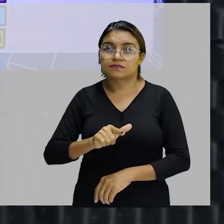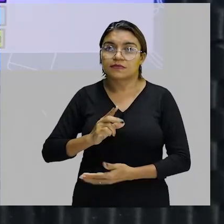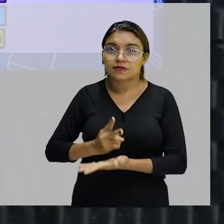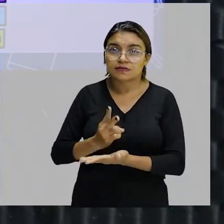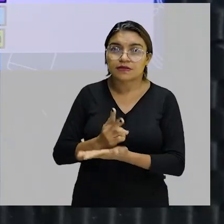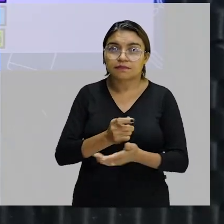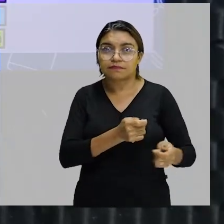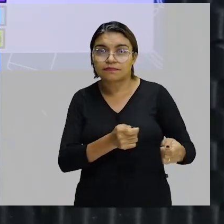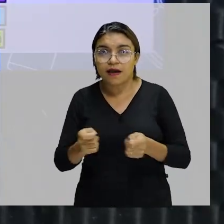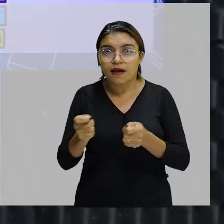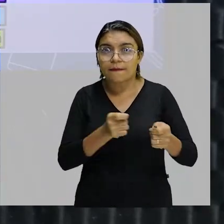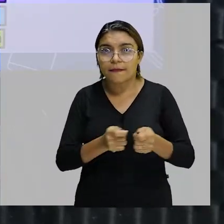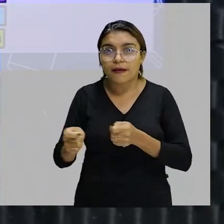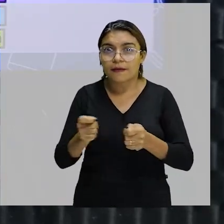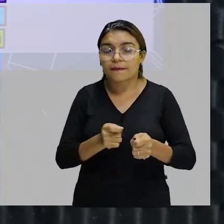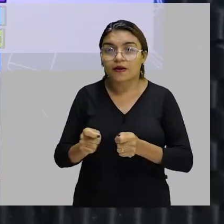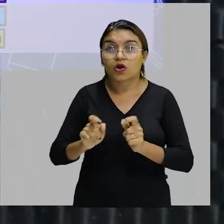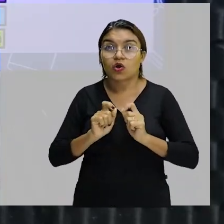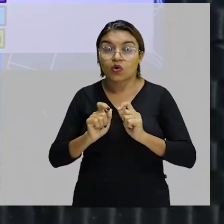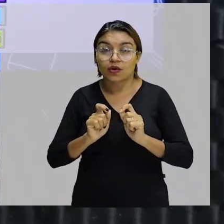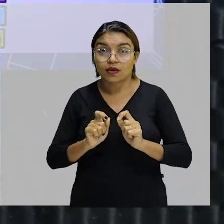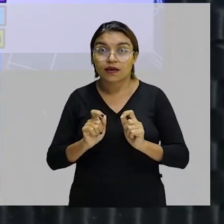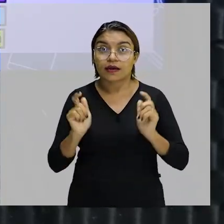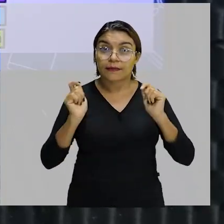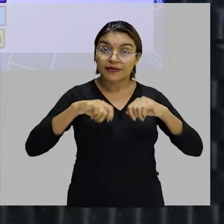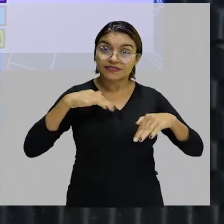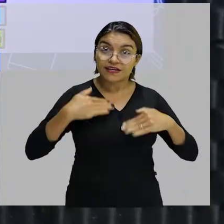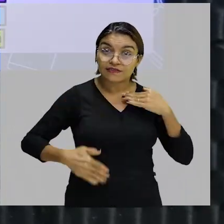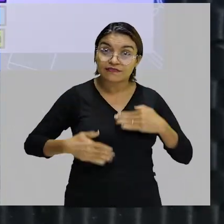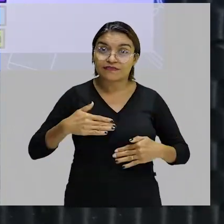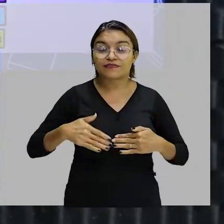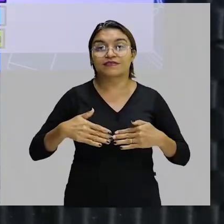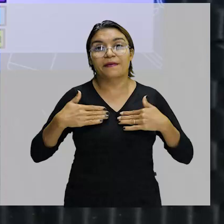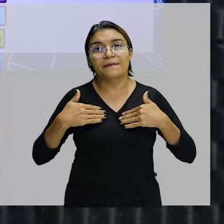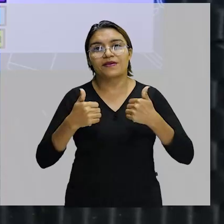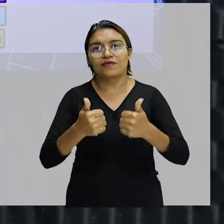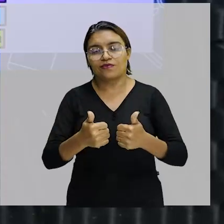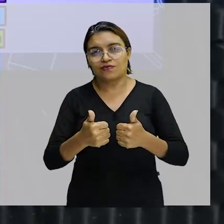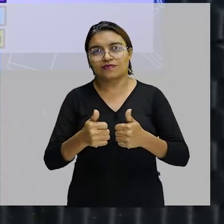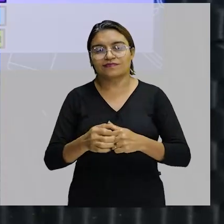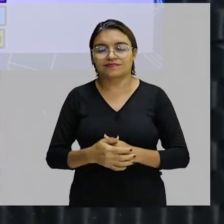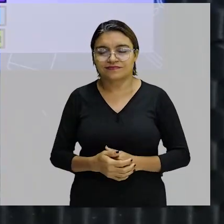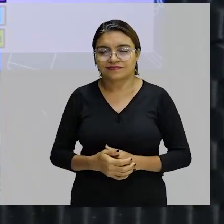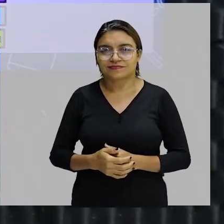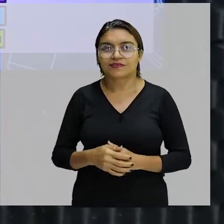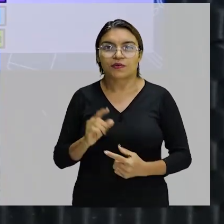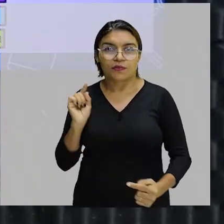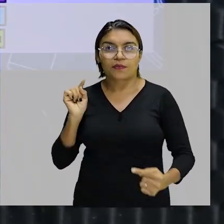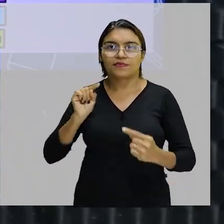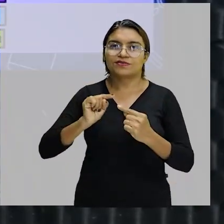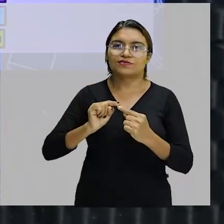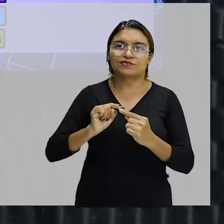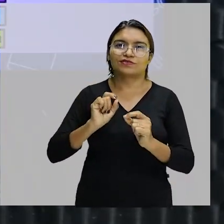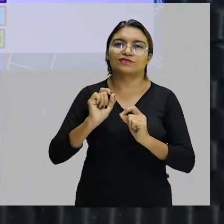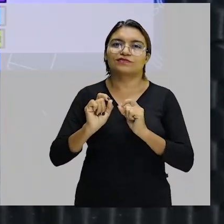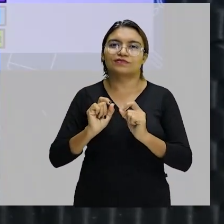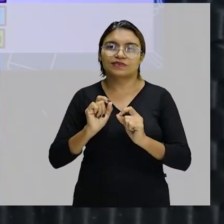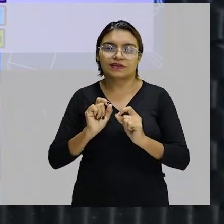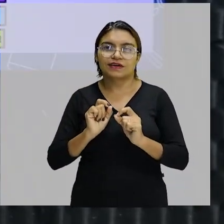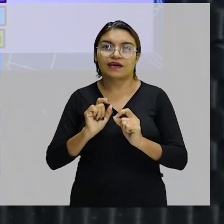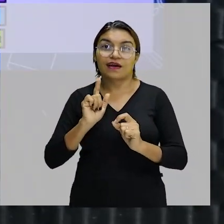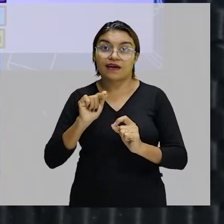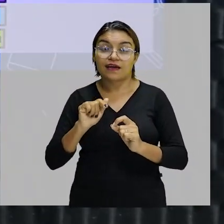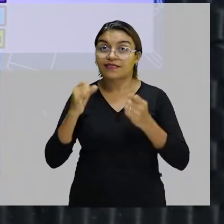ele vai melhorar essas suas capacidades físicas. E essa é uma das intencionalidades da